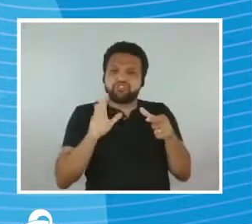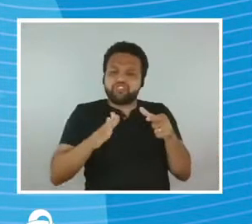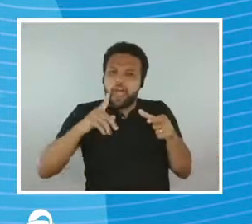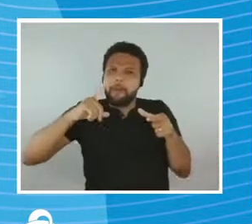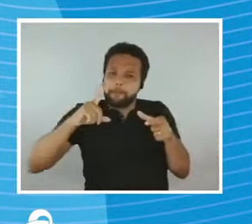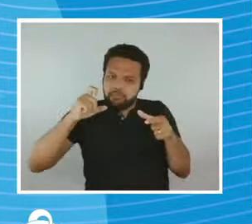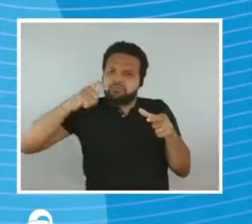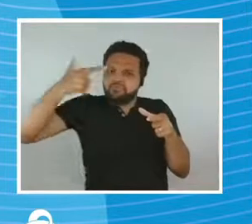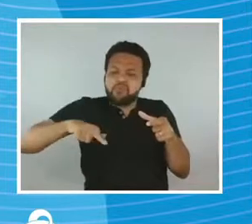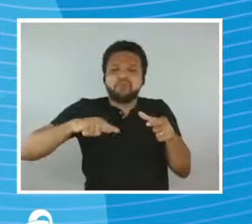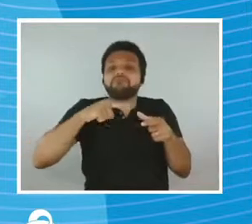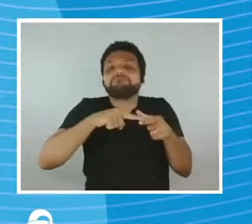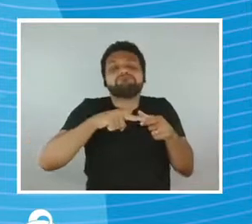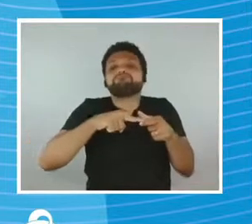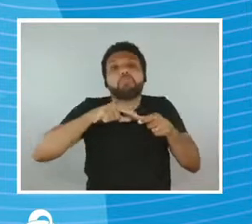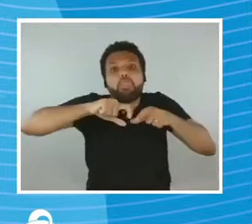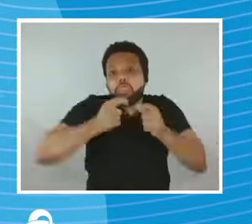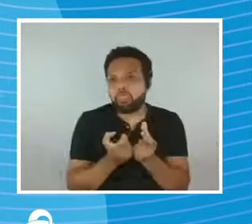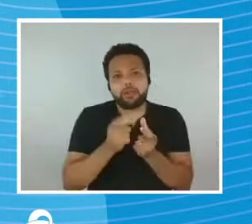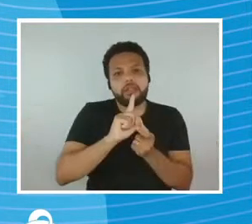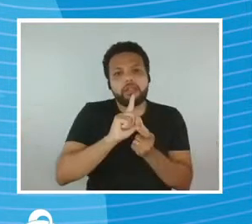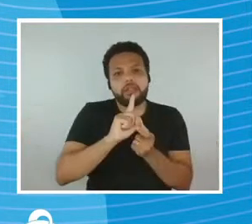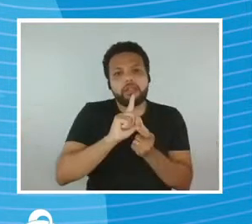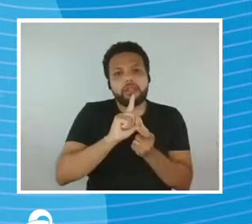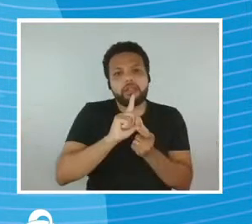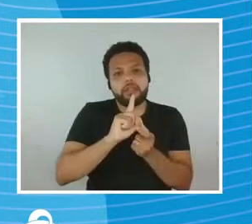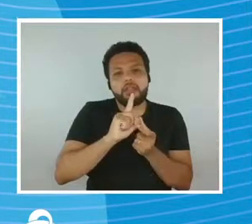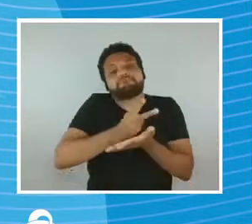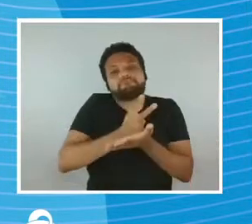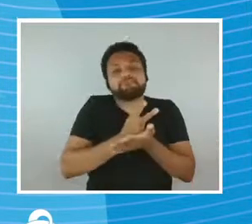refrigerado. Isso significa que o primeiro neurônio